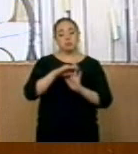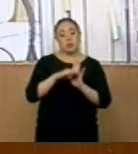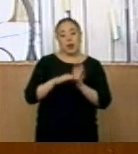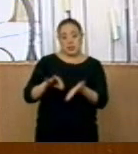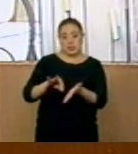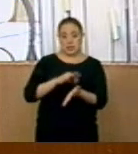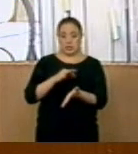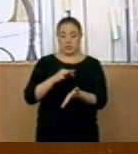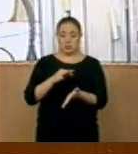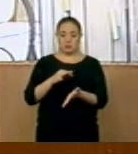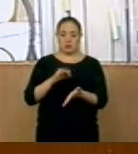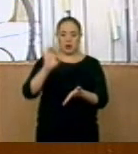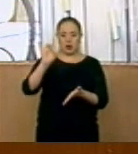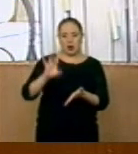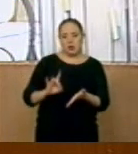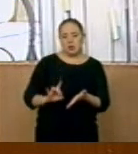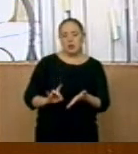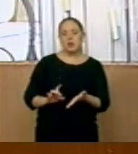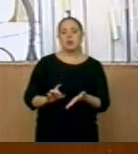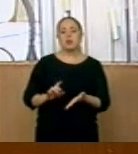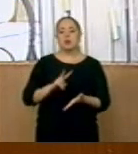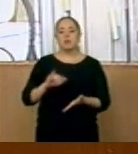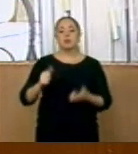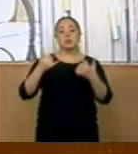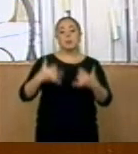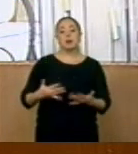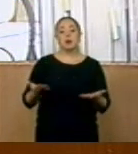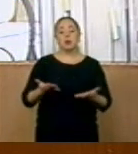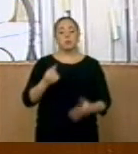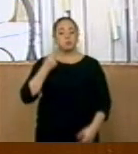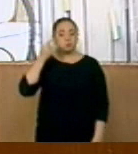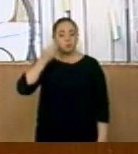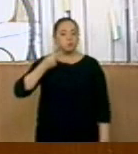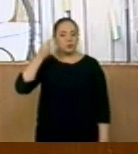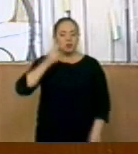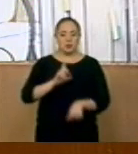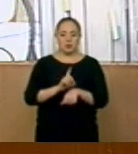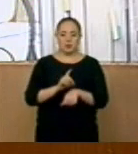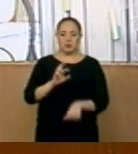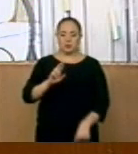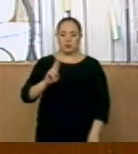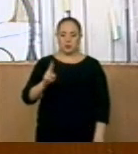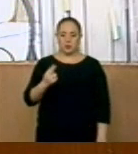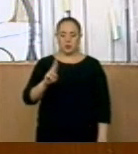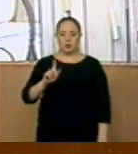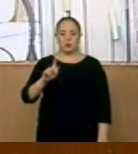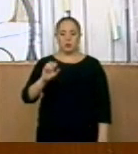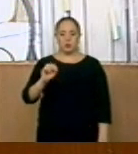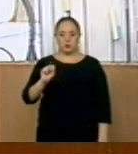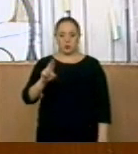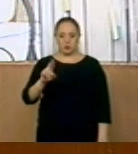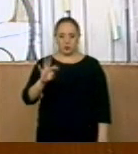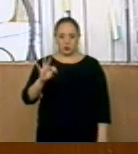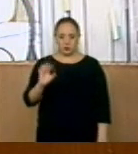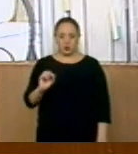encaminhada pelos órgãos do Congresso, falará o advogado doutor Hugo Souto Calil,